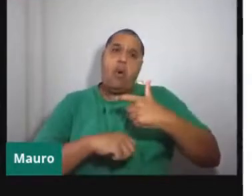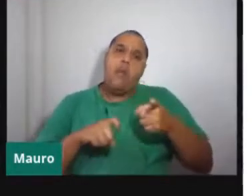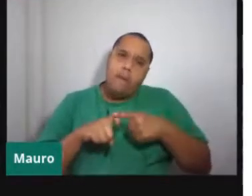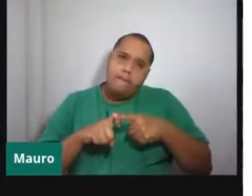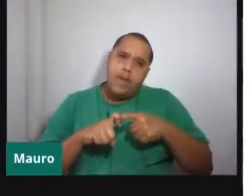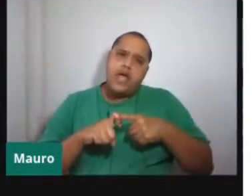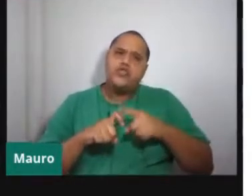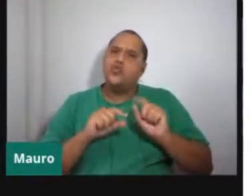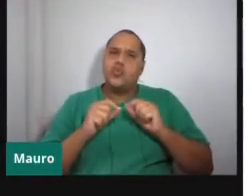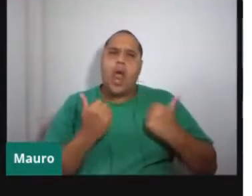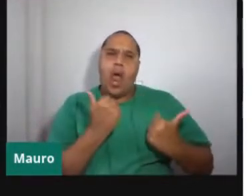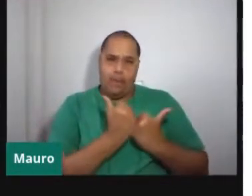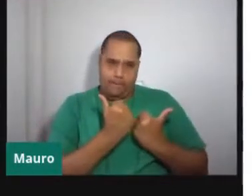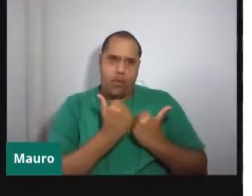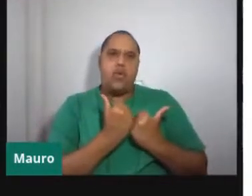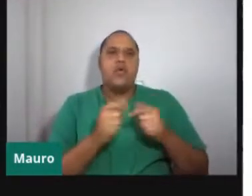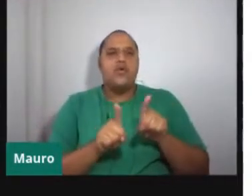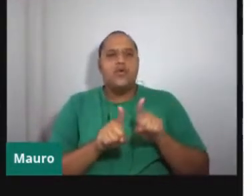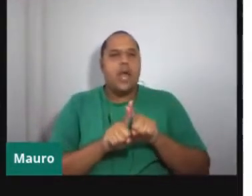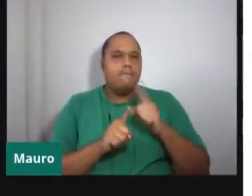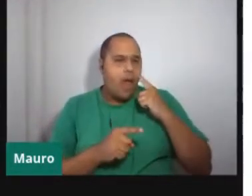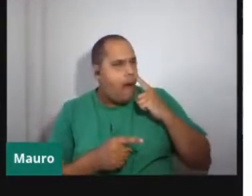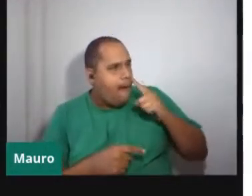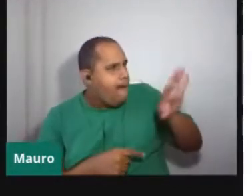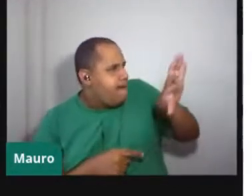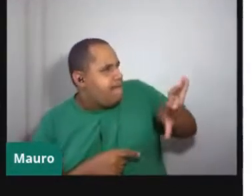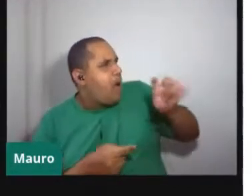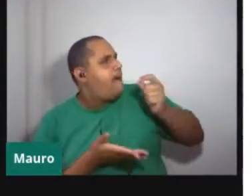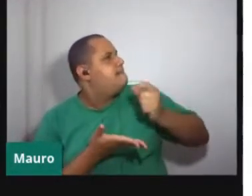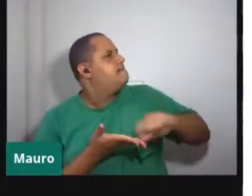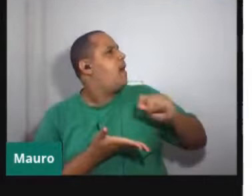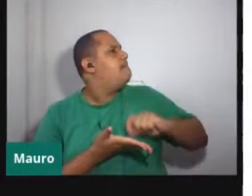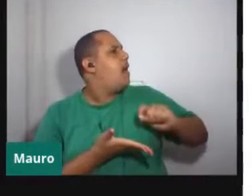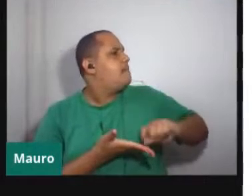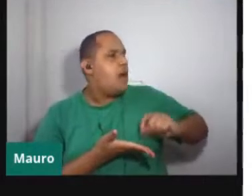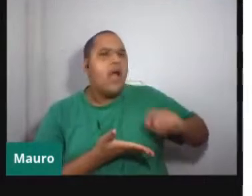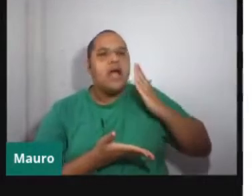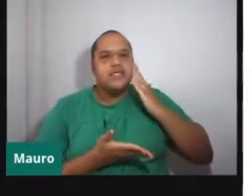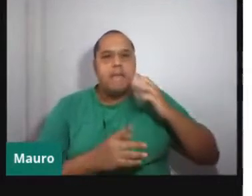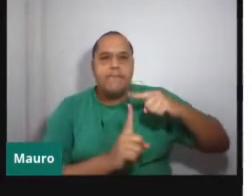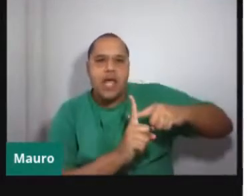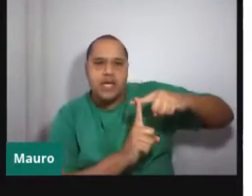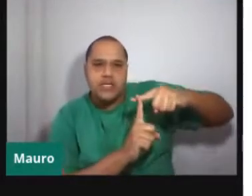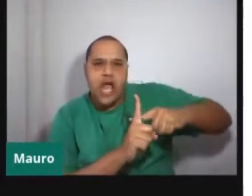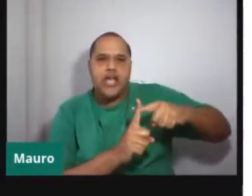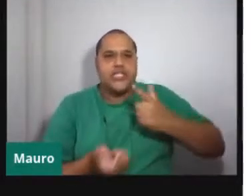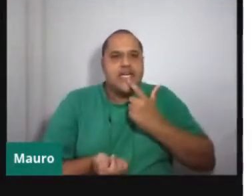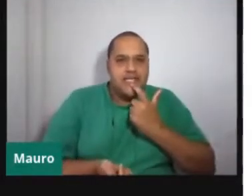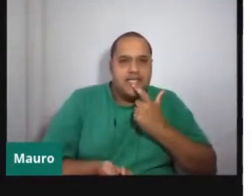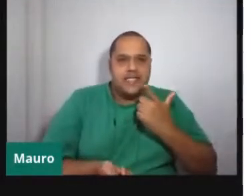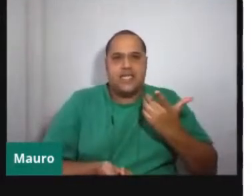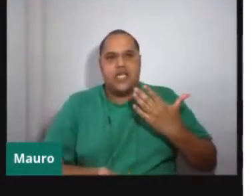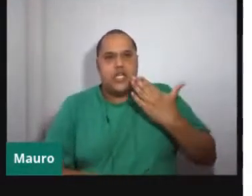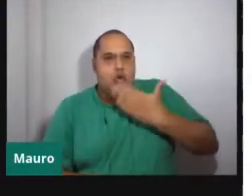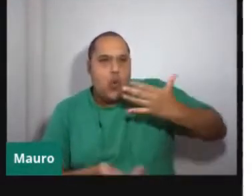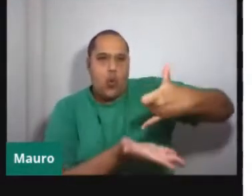ter algum apoio de sinais biológicos no diagnóstico, ou seja, pelas taxas sanguíneas de triglicerídeo, colesterol, ou porque